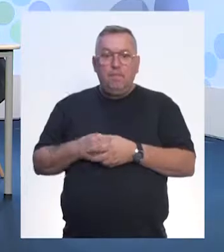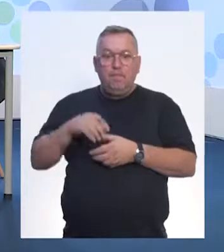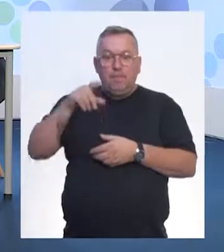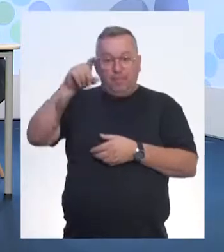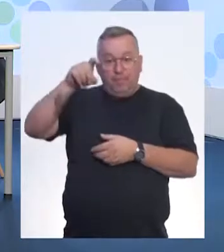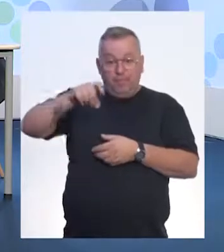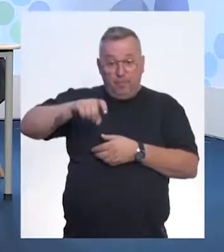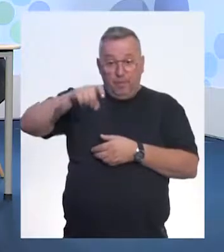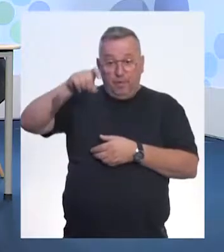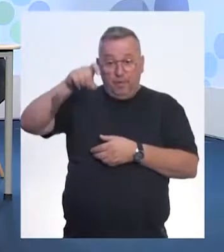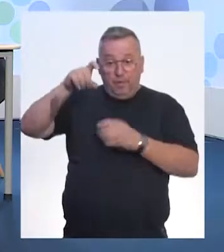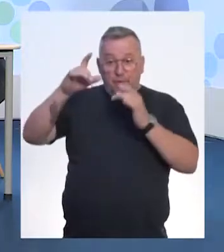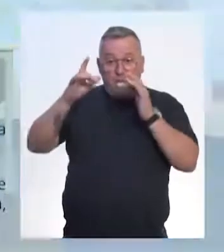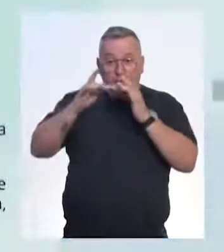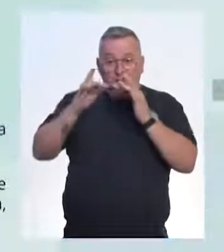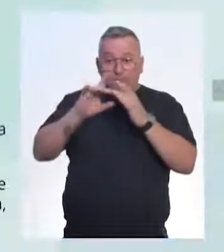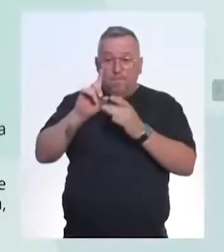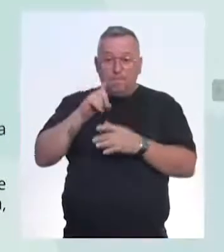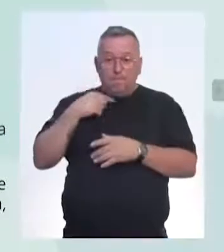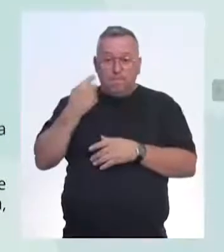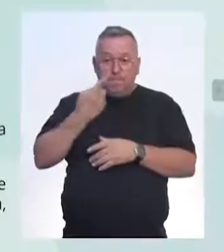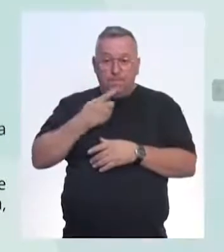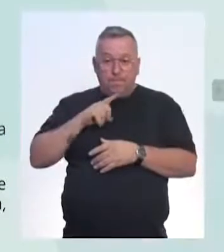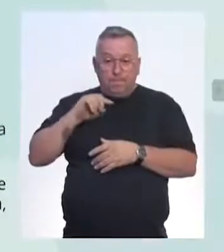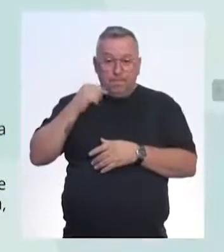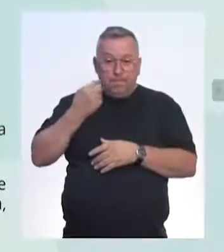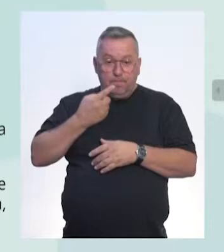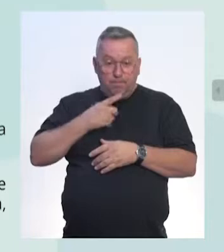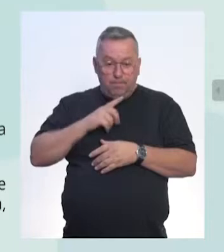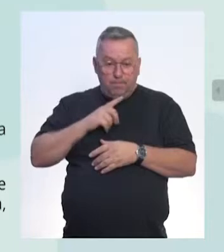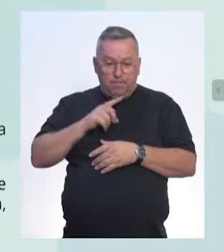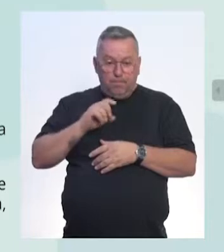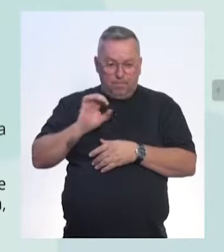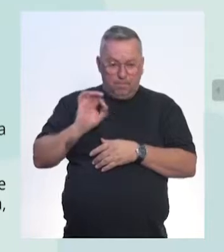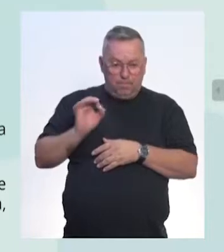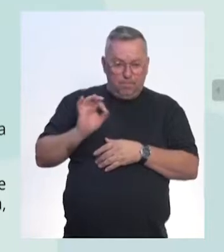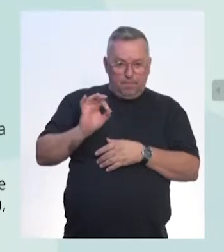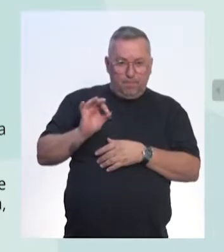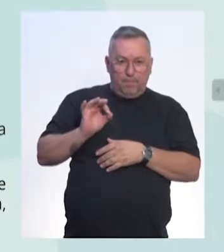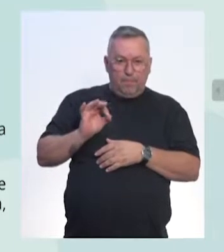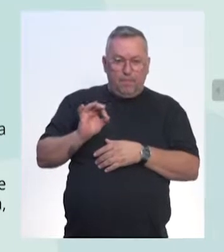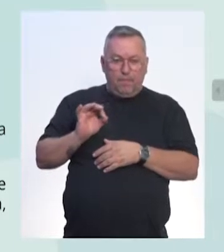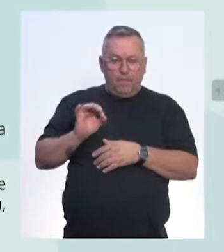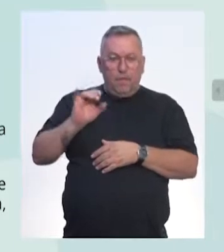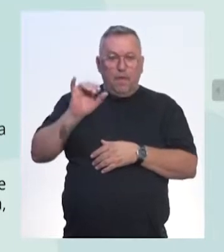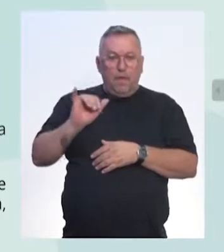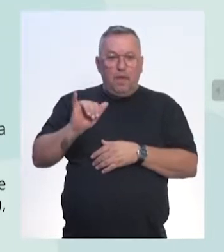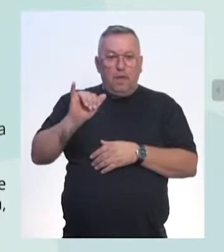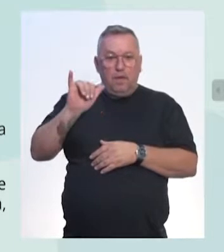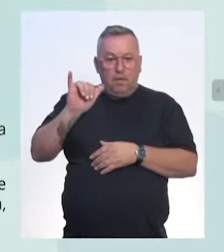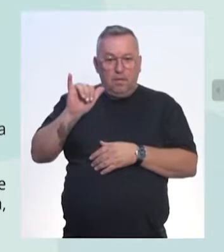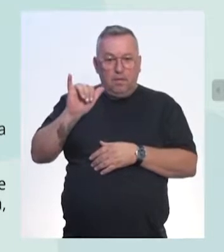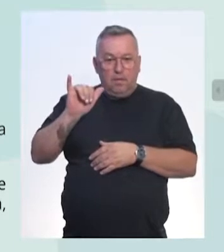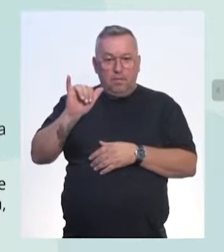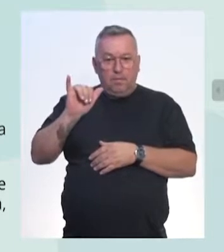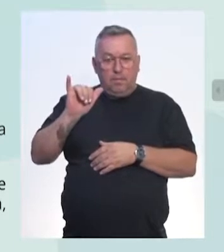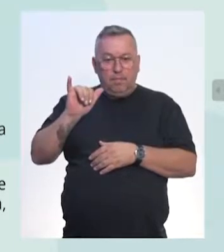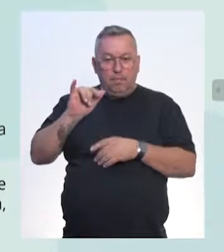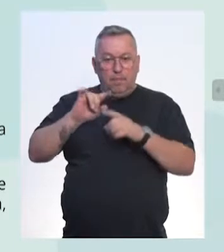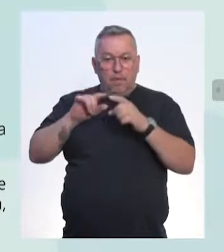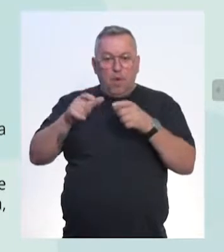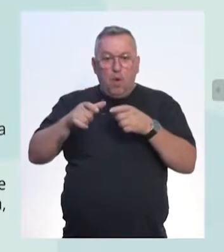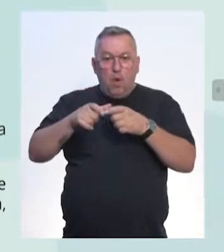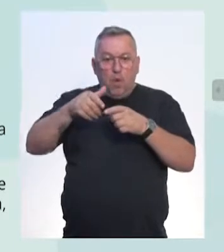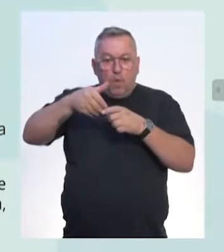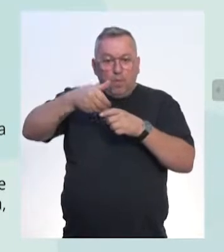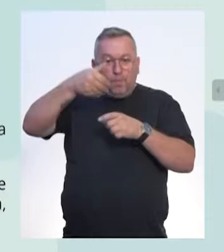X está relacionado ao sorvete cremoso, correto? E Y está